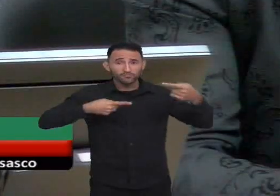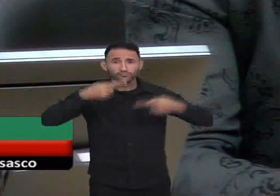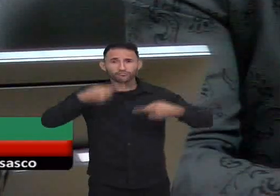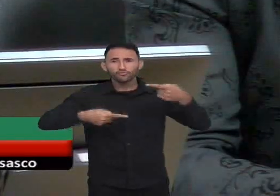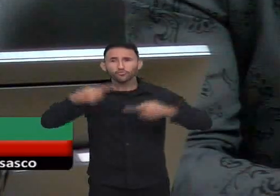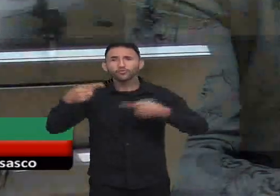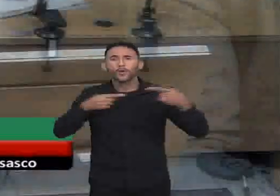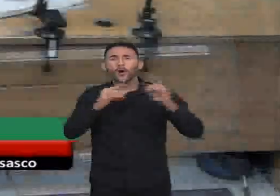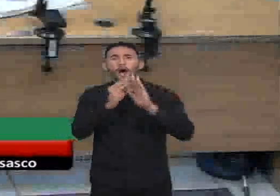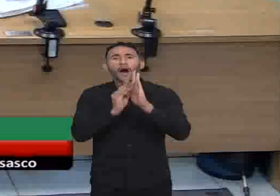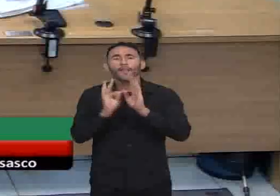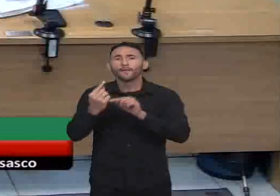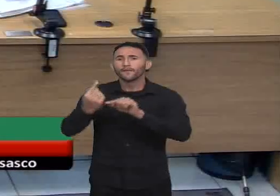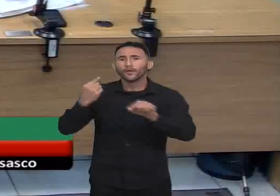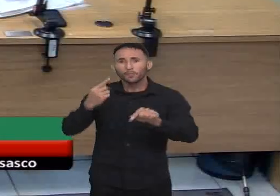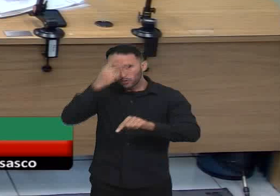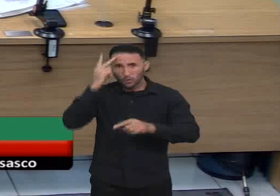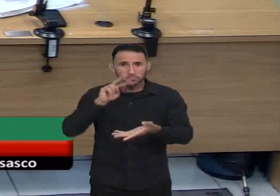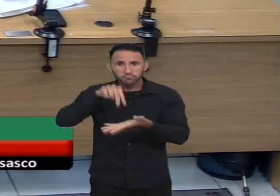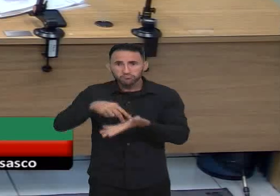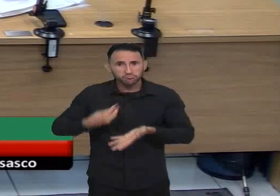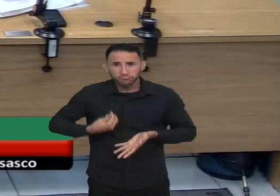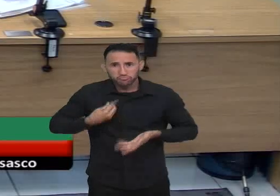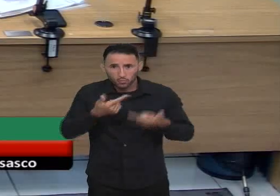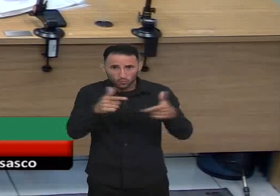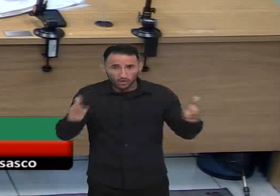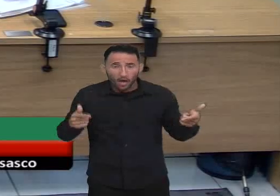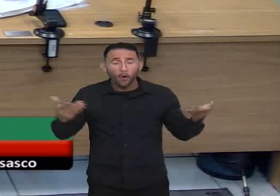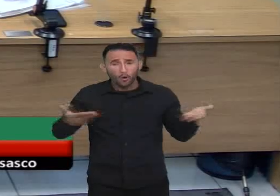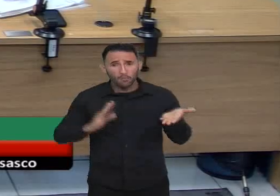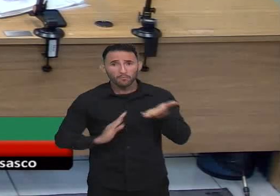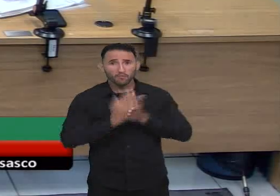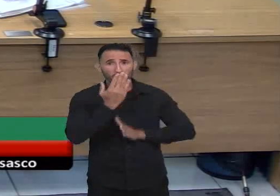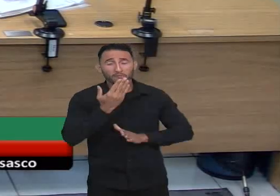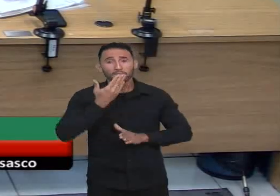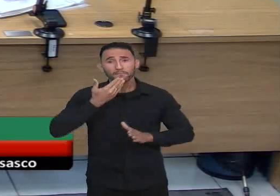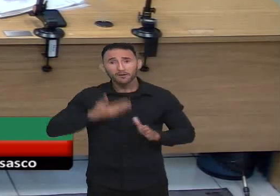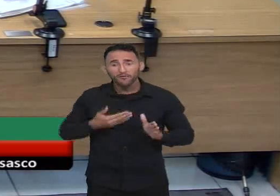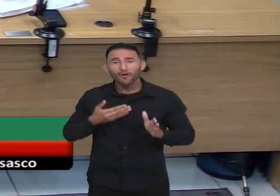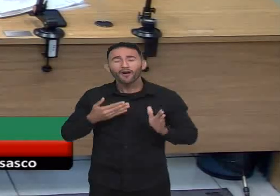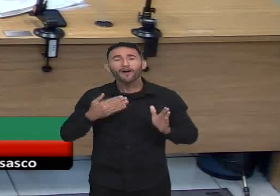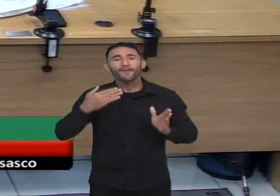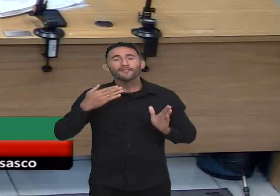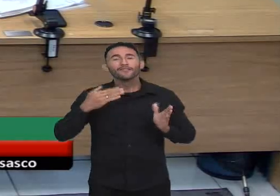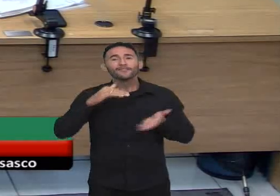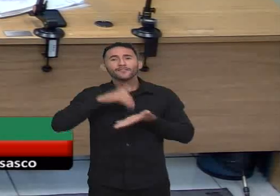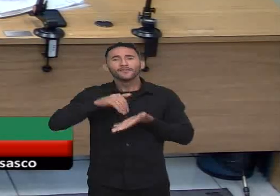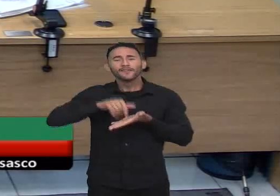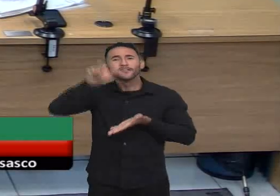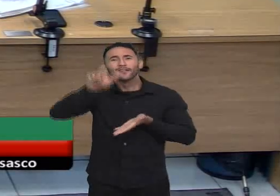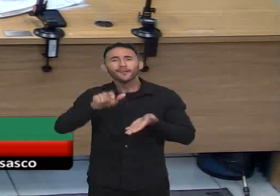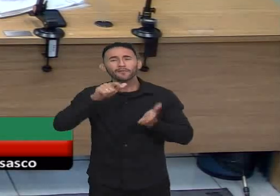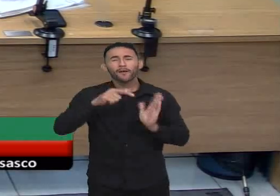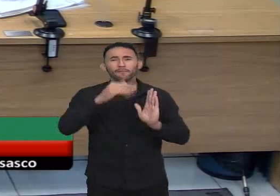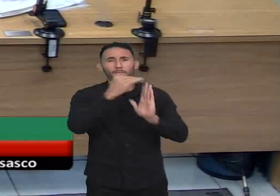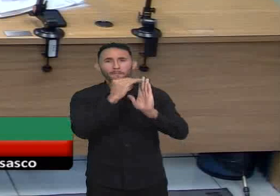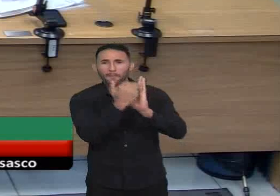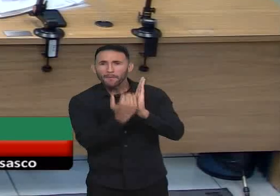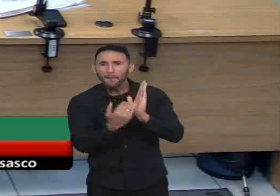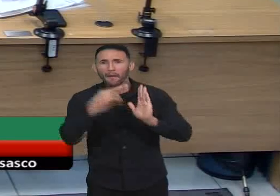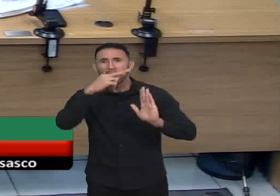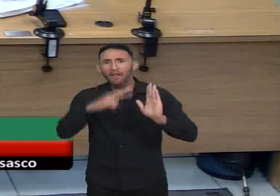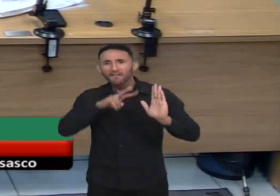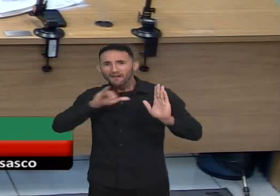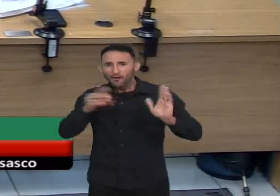da sessão anterior. Não havendo quem queira discuti-la, está aprovada. Solicito à senhora secretária que proceda à leitura da matéria a ser